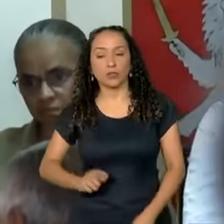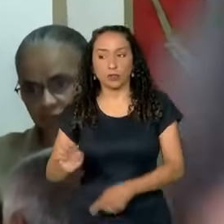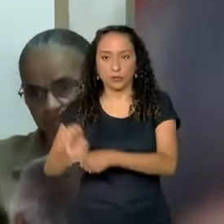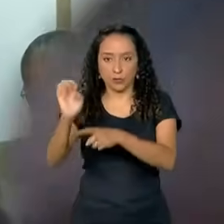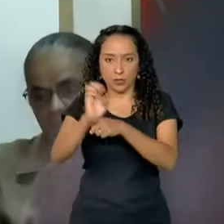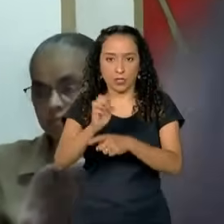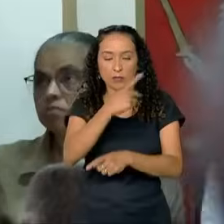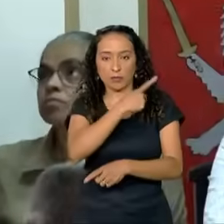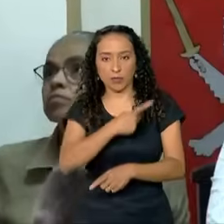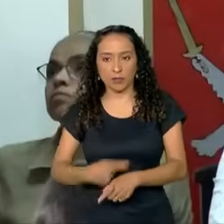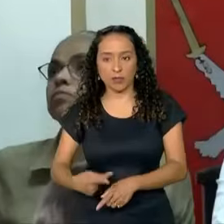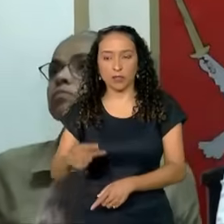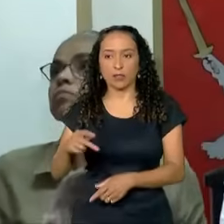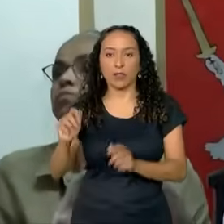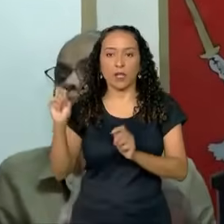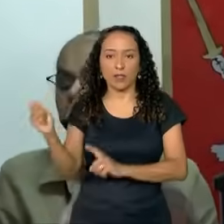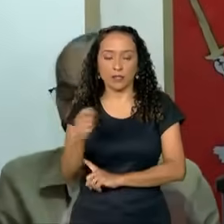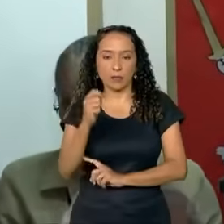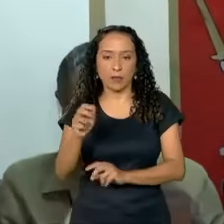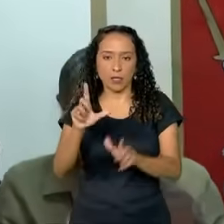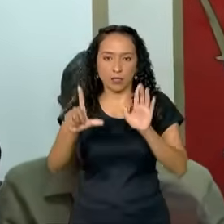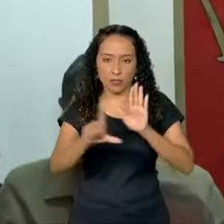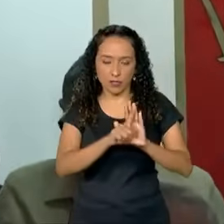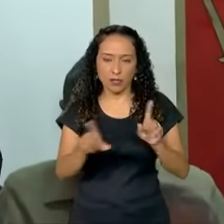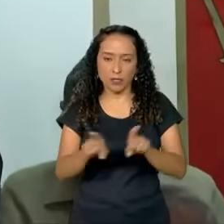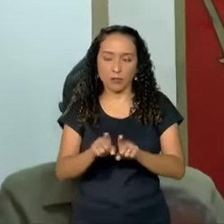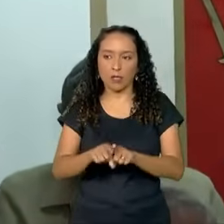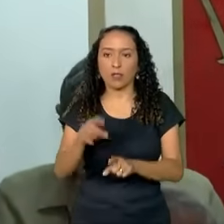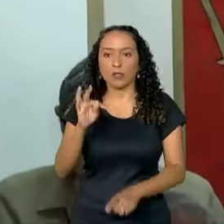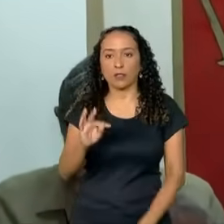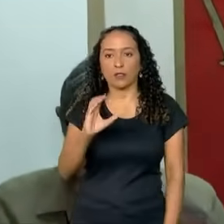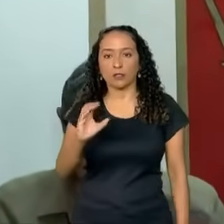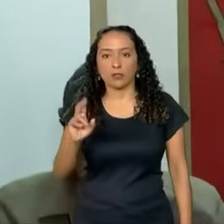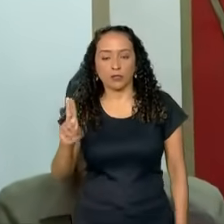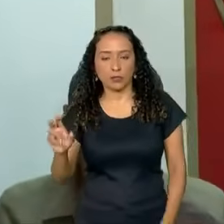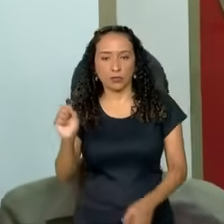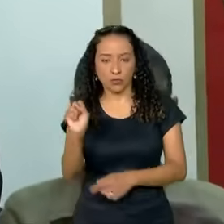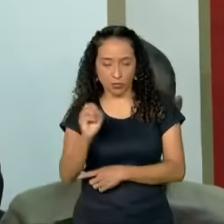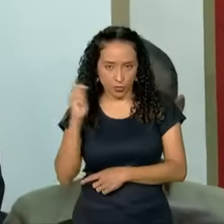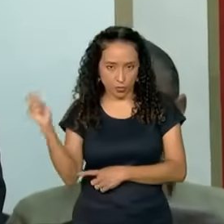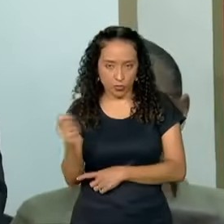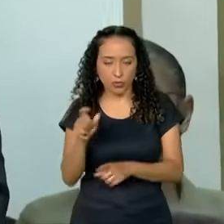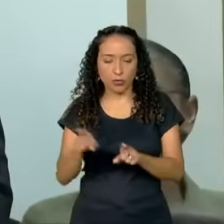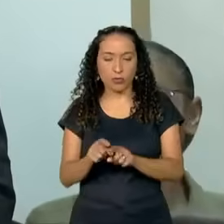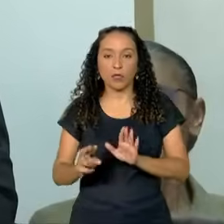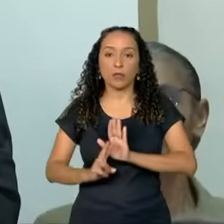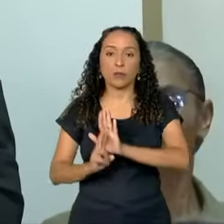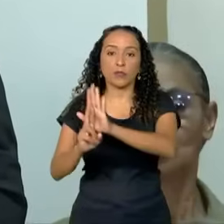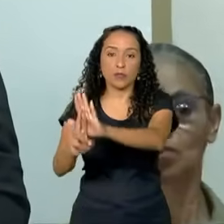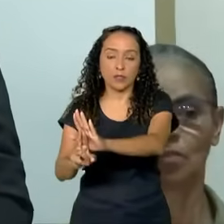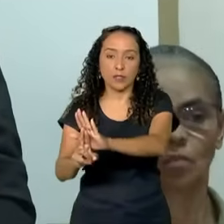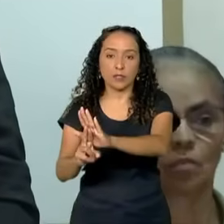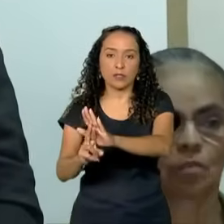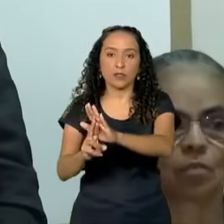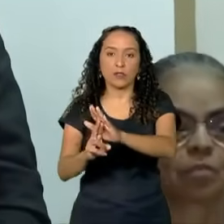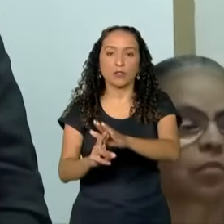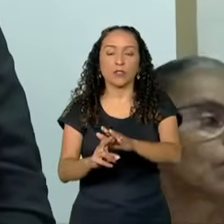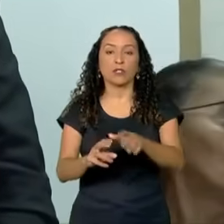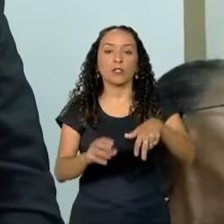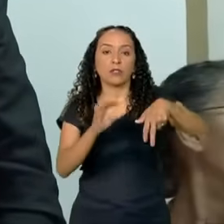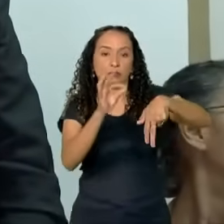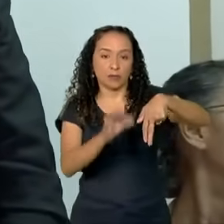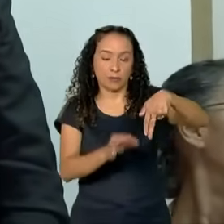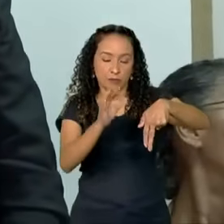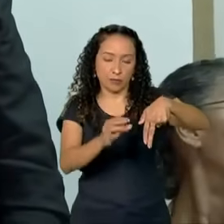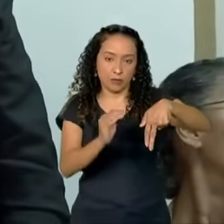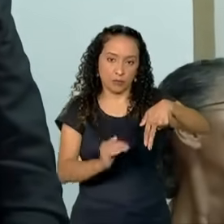Estado, presidente da Assembleia Legislativa, presidente do Tribunal de Justiça do Rio Grande do Sul, em nome do Supremo Tribunal